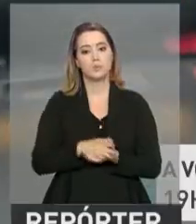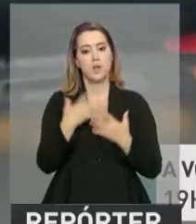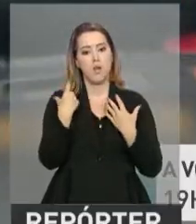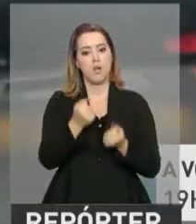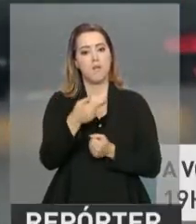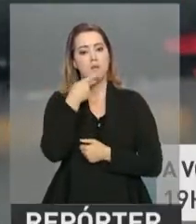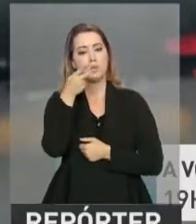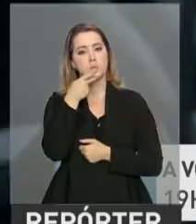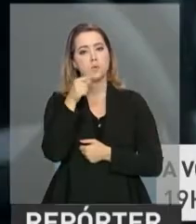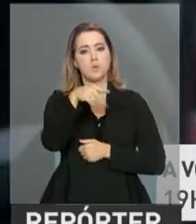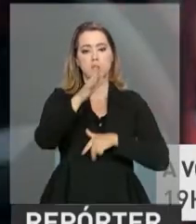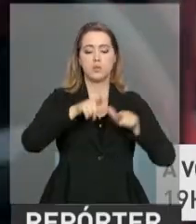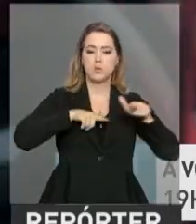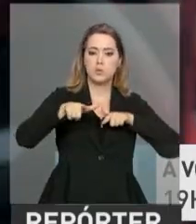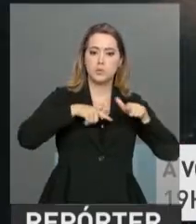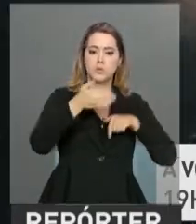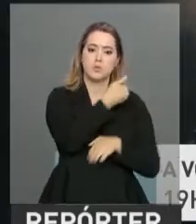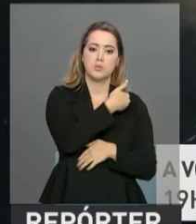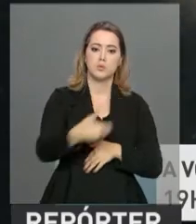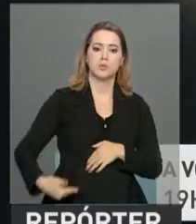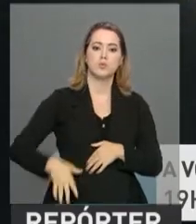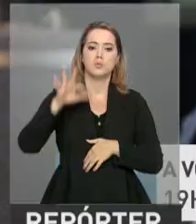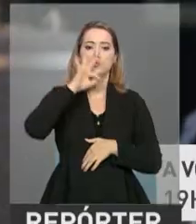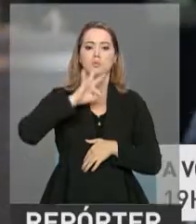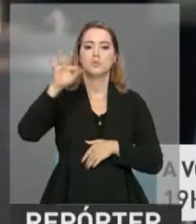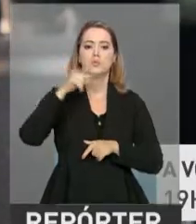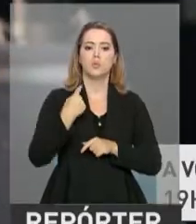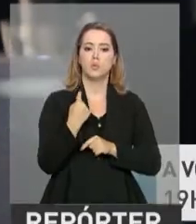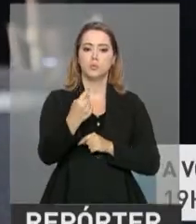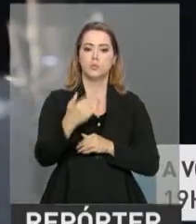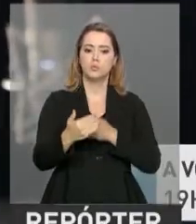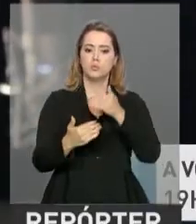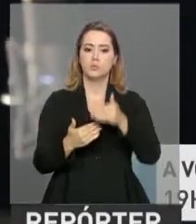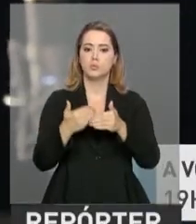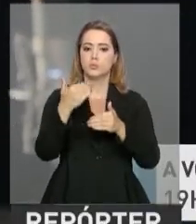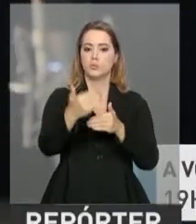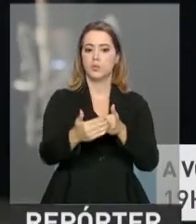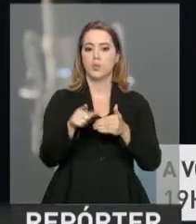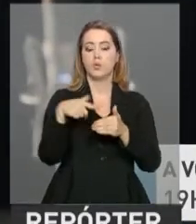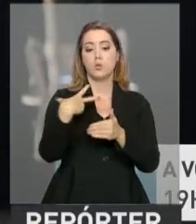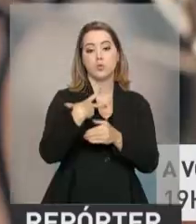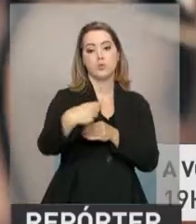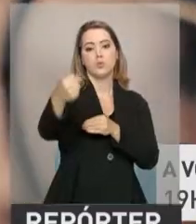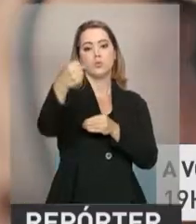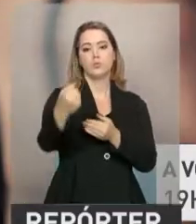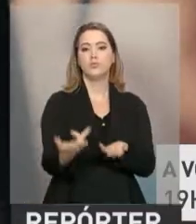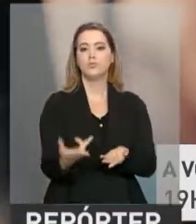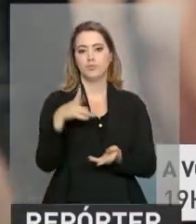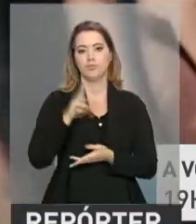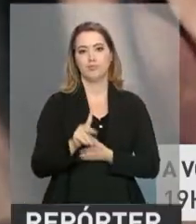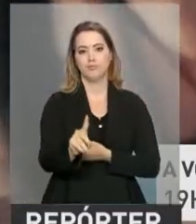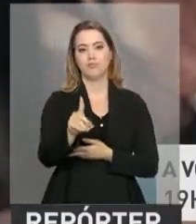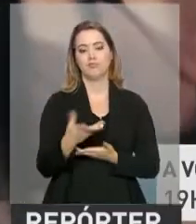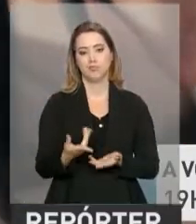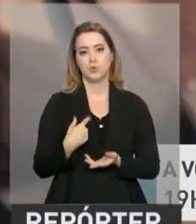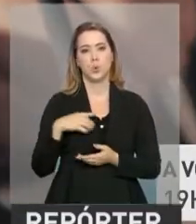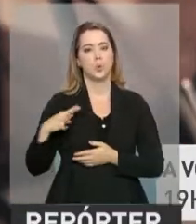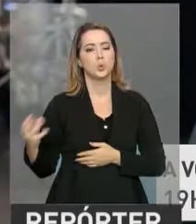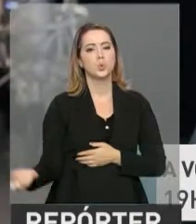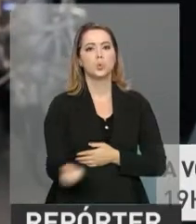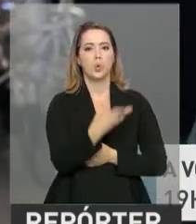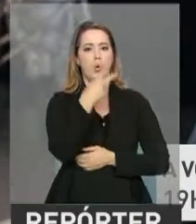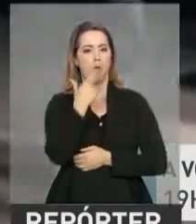falar sobre as ações do governo federal mostrando o passo a passo de como conquistar seu direito de uma nova linguagem